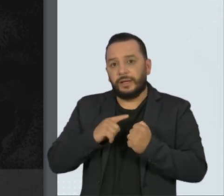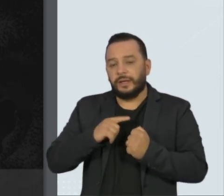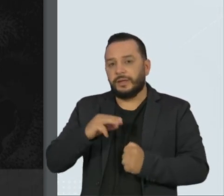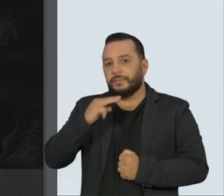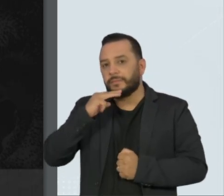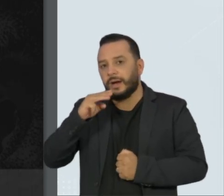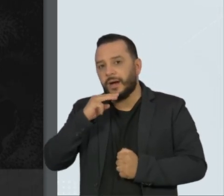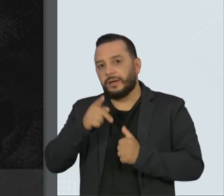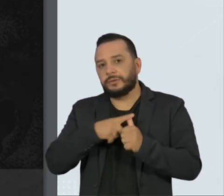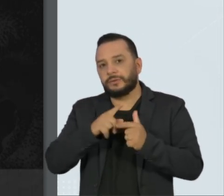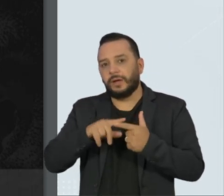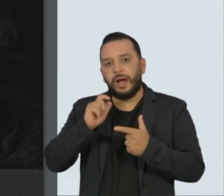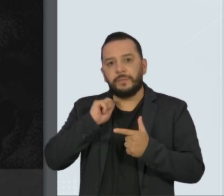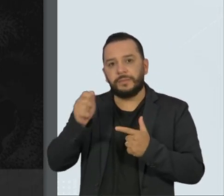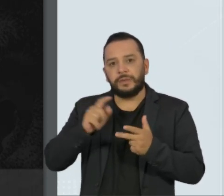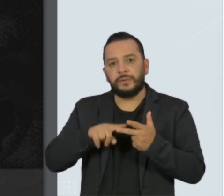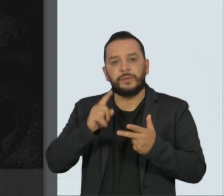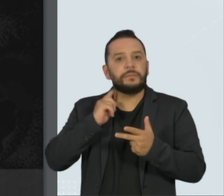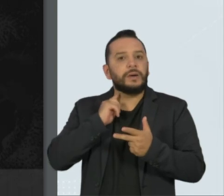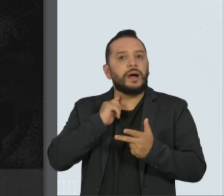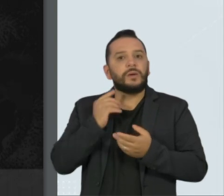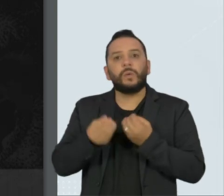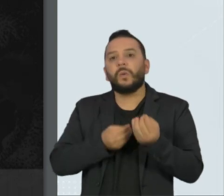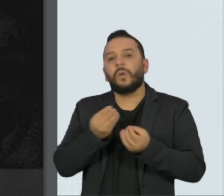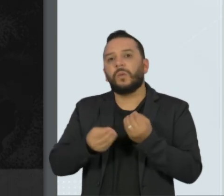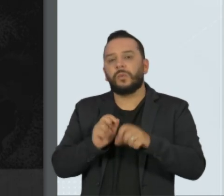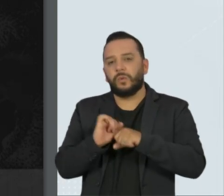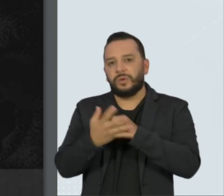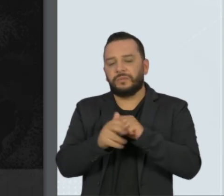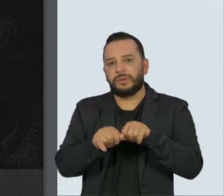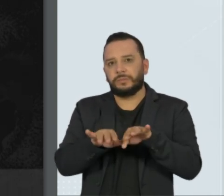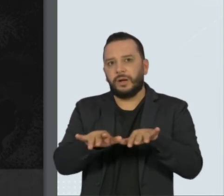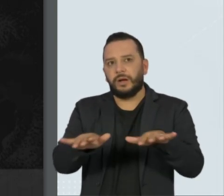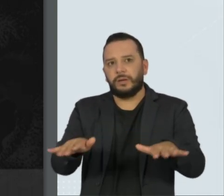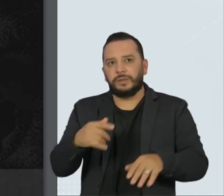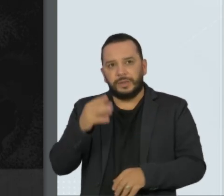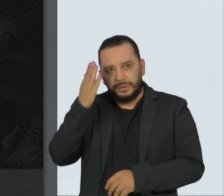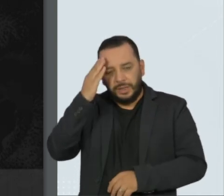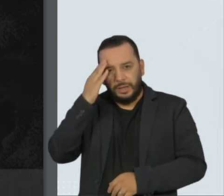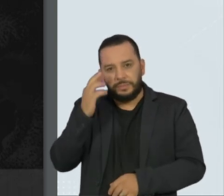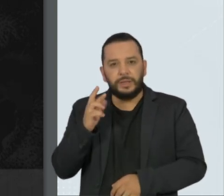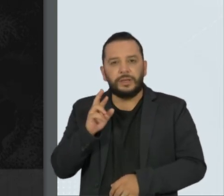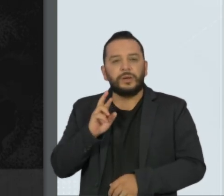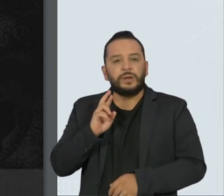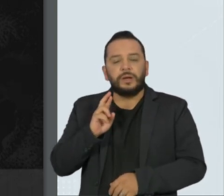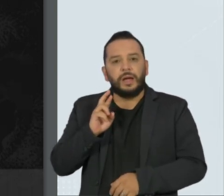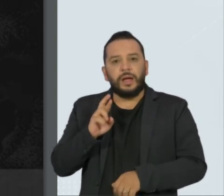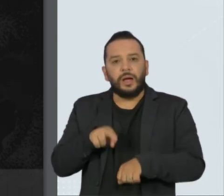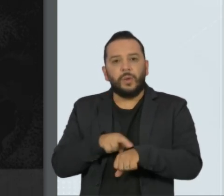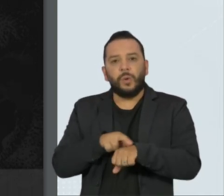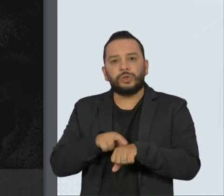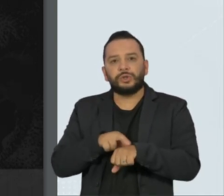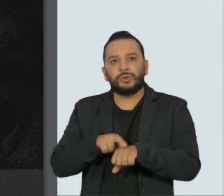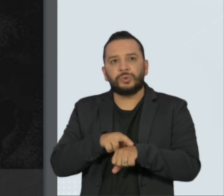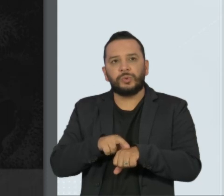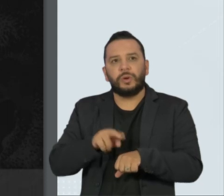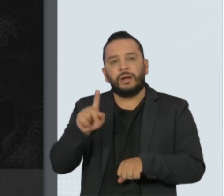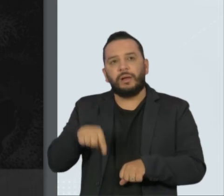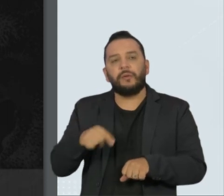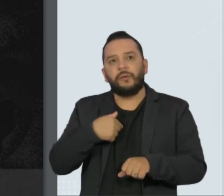maio, evolução dos casos de Covid. Em roxo são as regiões que contêm as